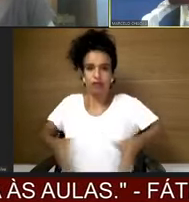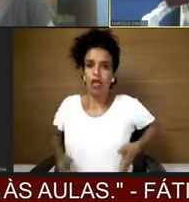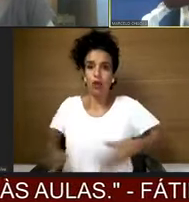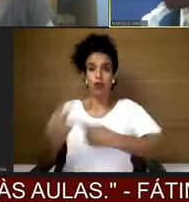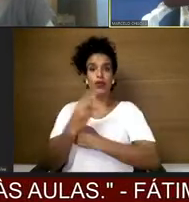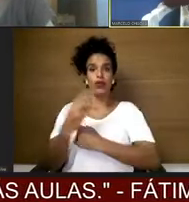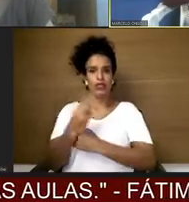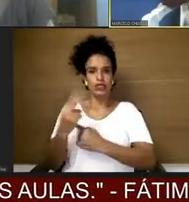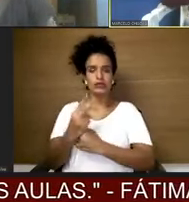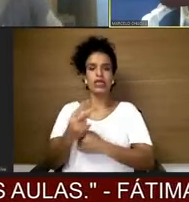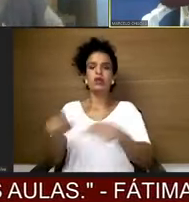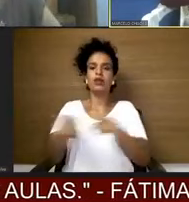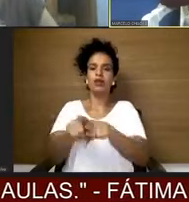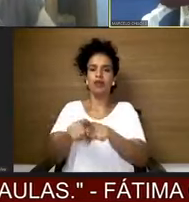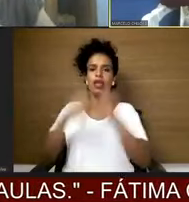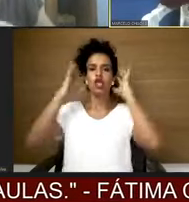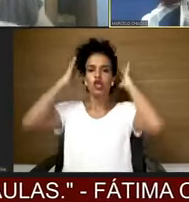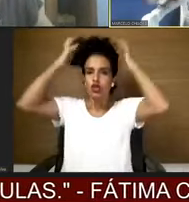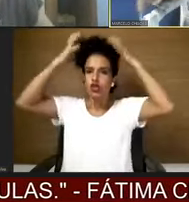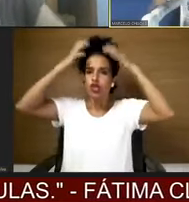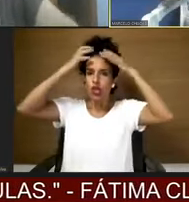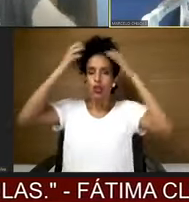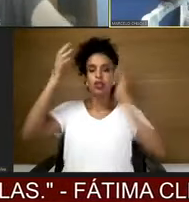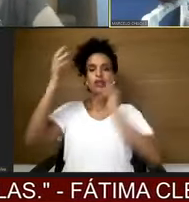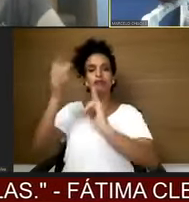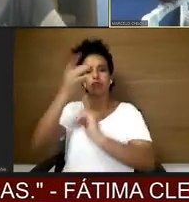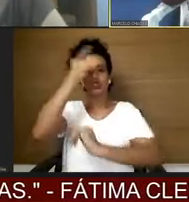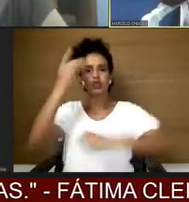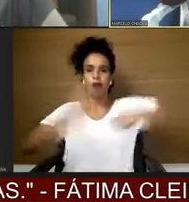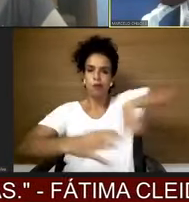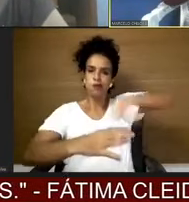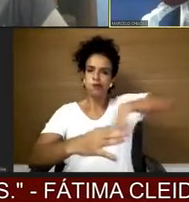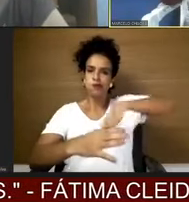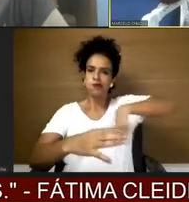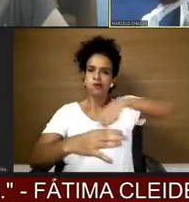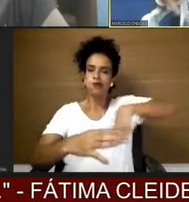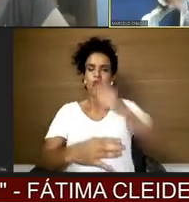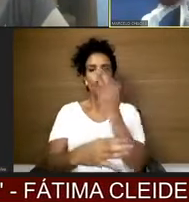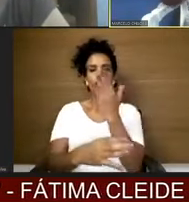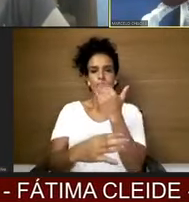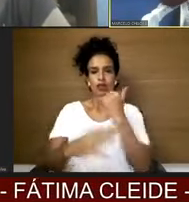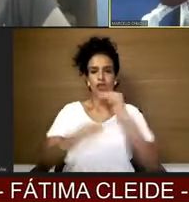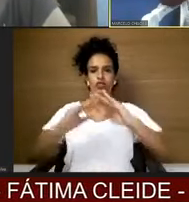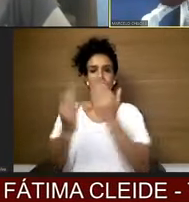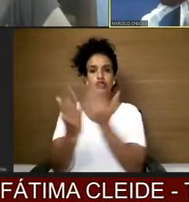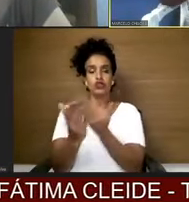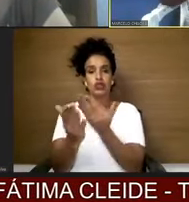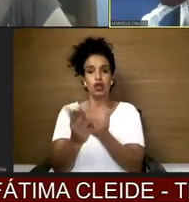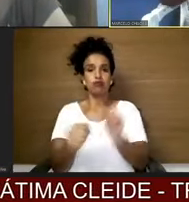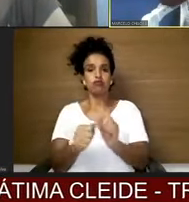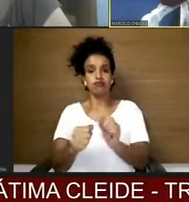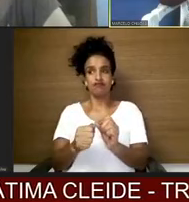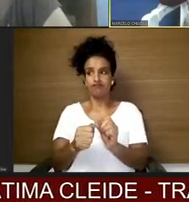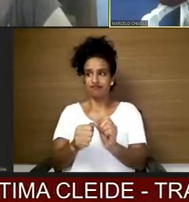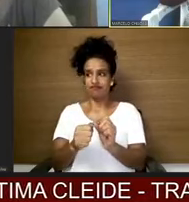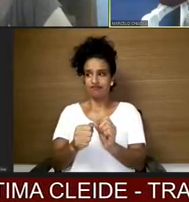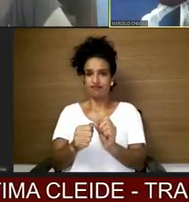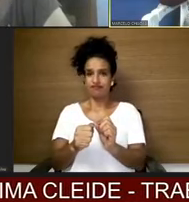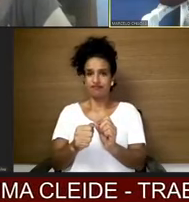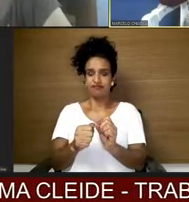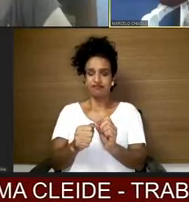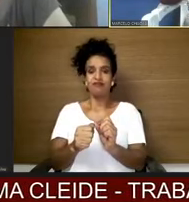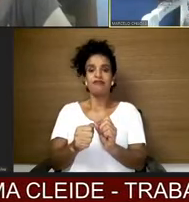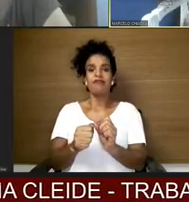com alimentação escolar ali na merenda, essas coisas lá, toda ali dentro da